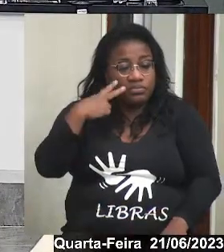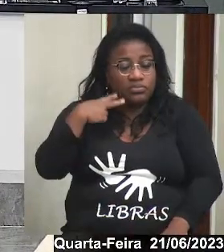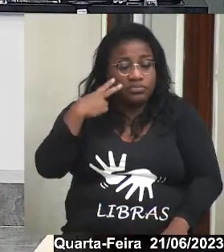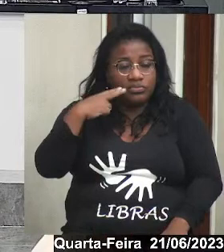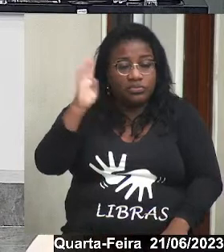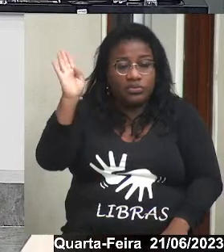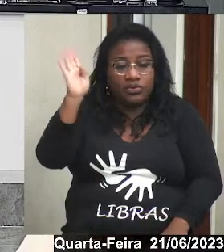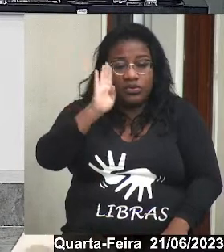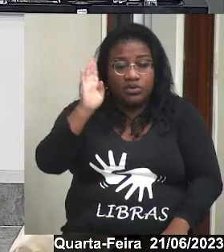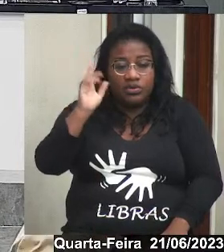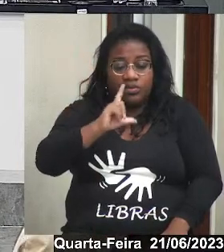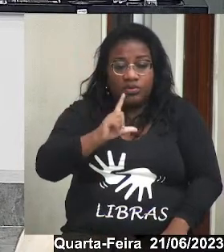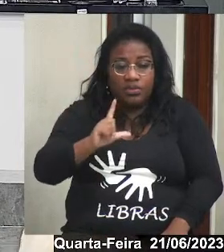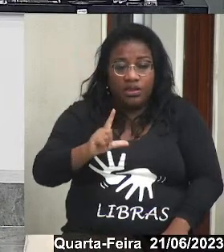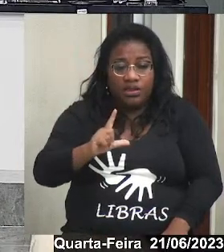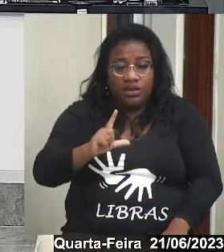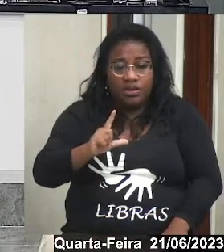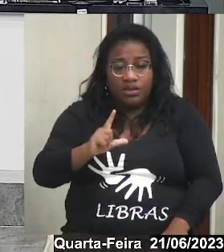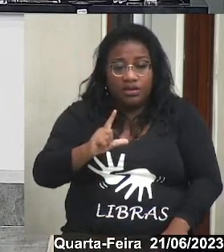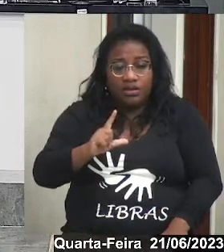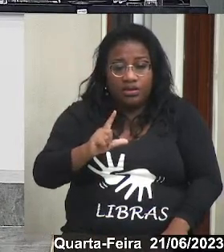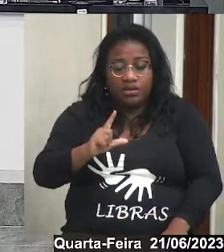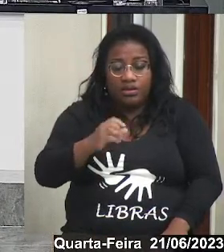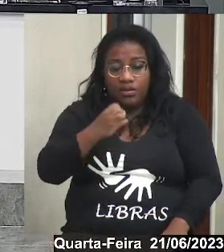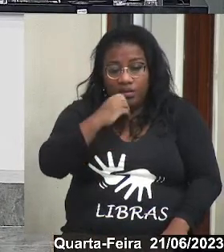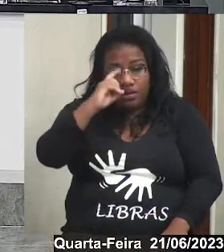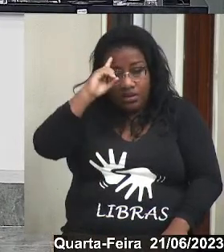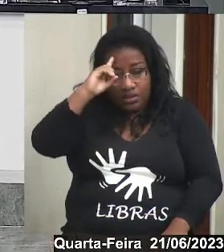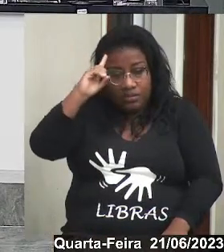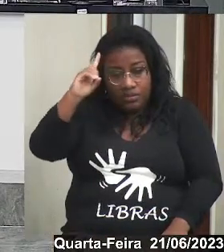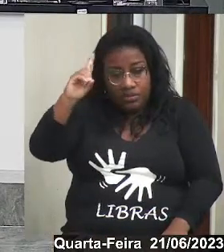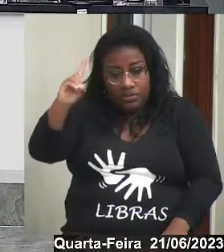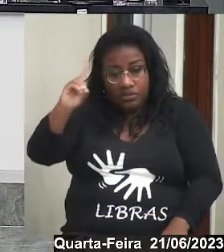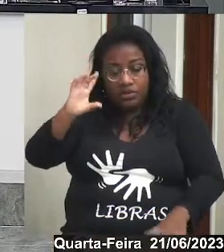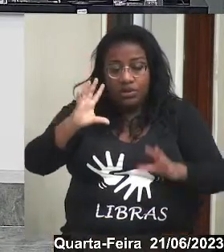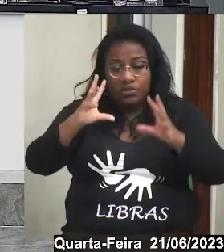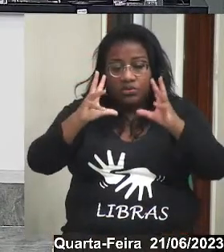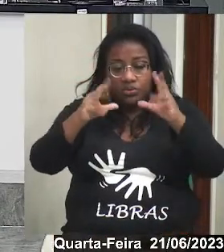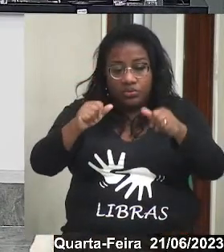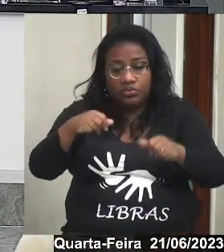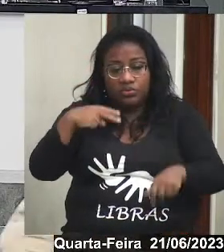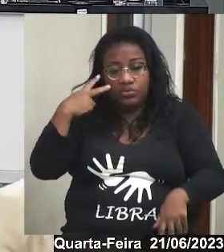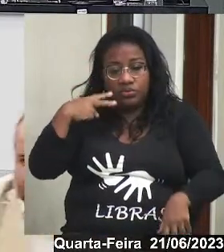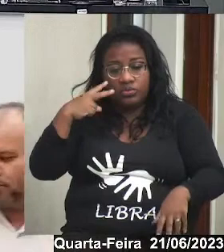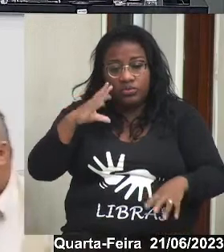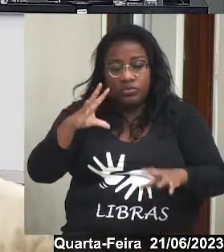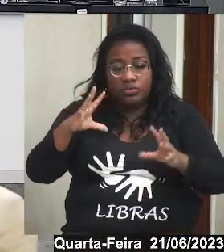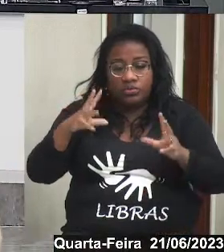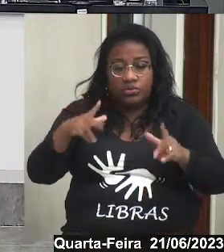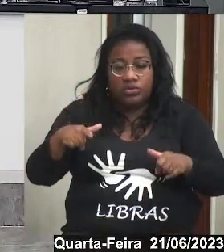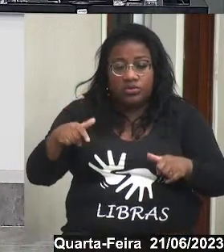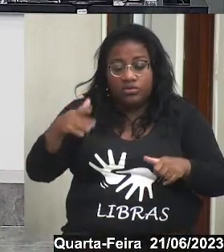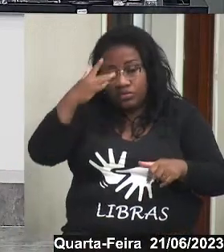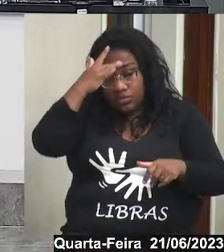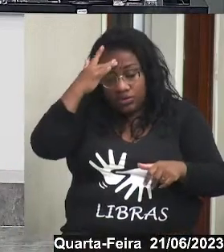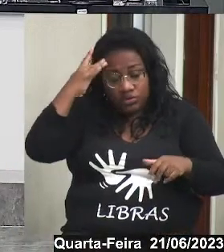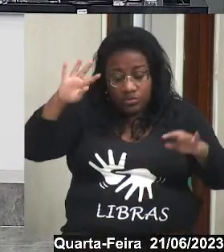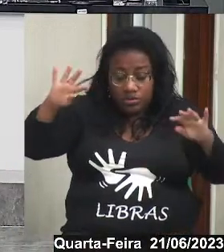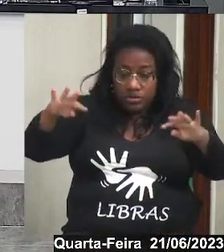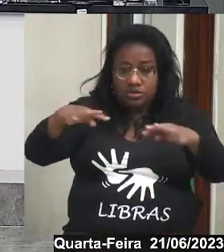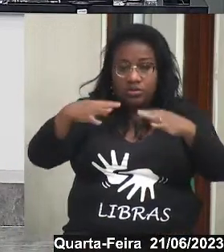Vereador Bobilhão Castilho. Com a palavra, vereador Bobilhão. Bom dia a todos, nobres vereadores, público